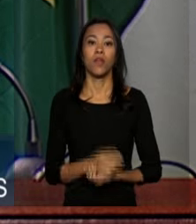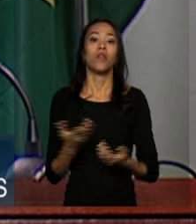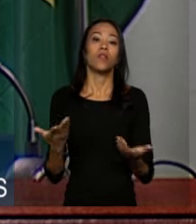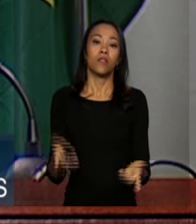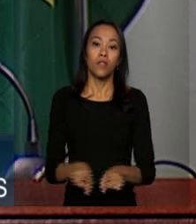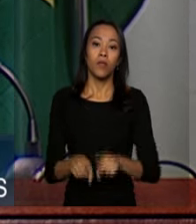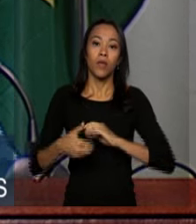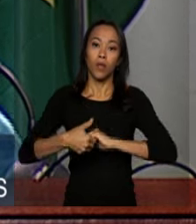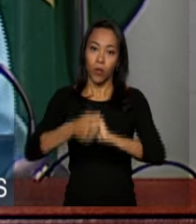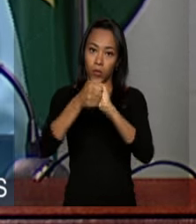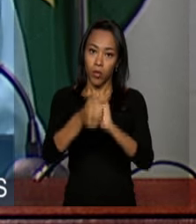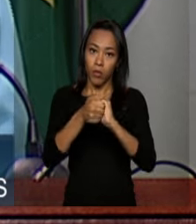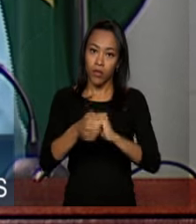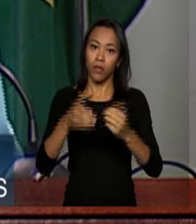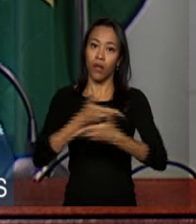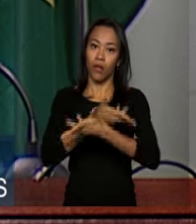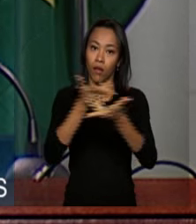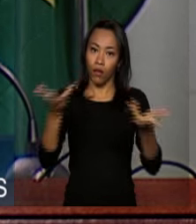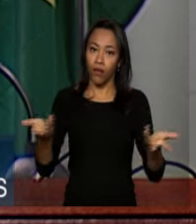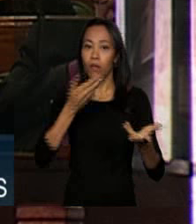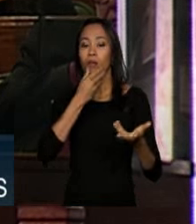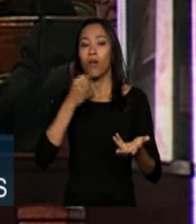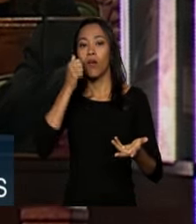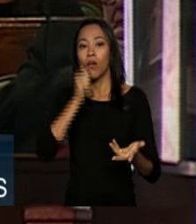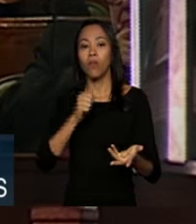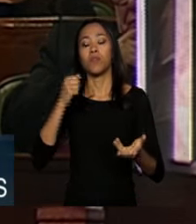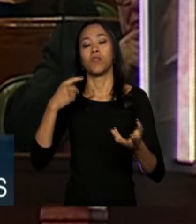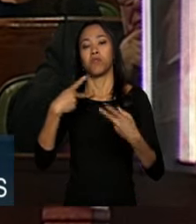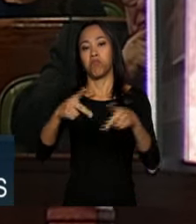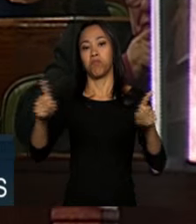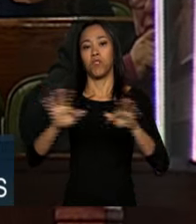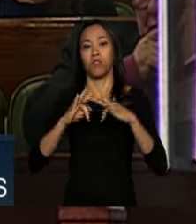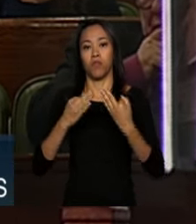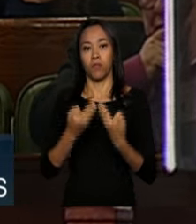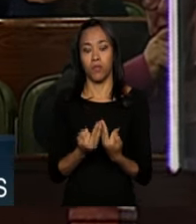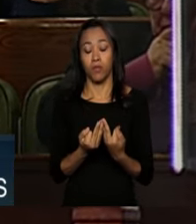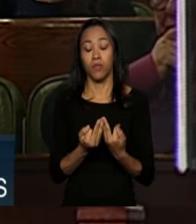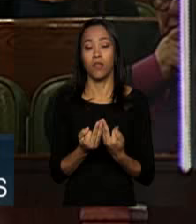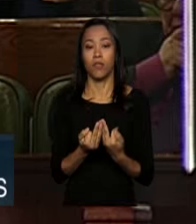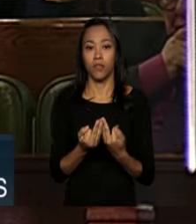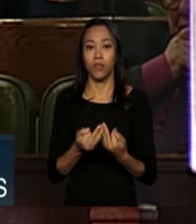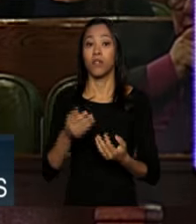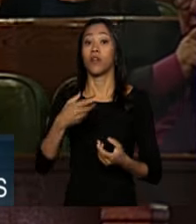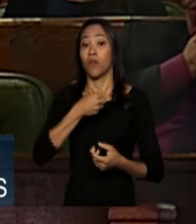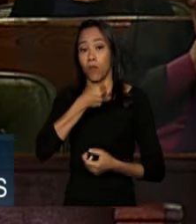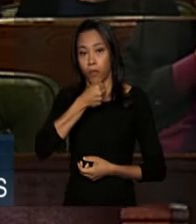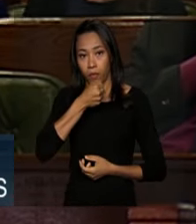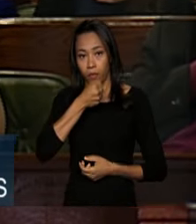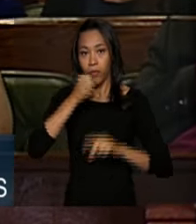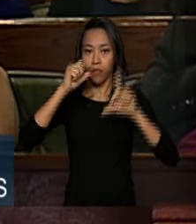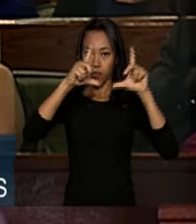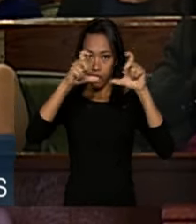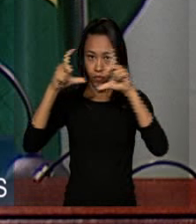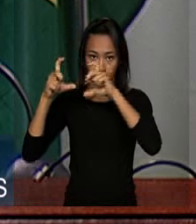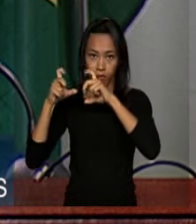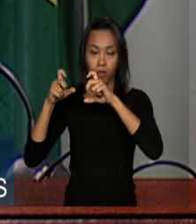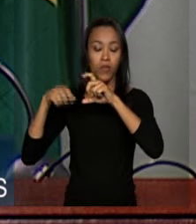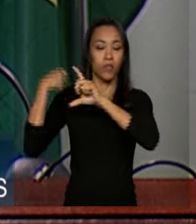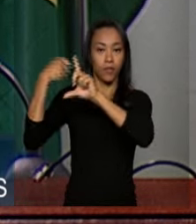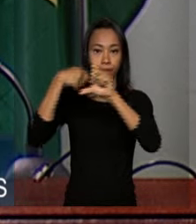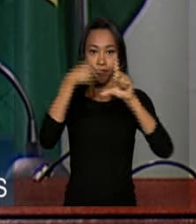cumprimentar as senhoras e senhores familiares, as senhoras e senhores fotógrafos, jornalistas